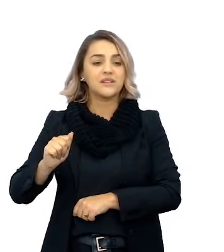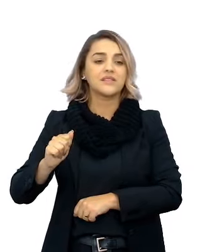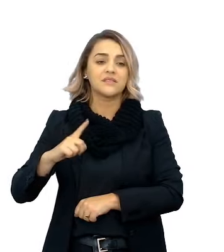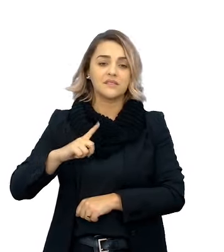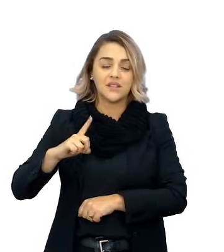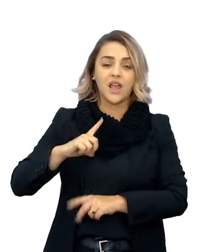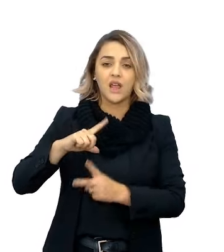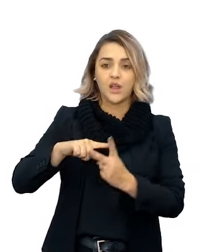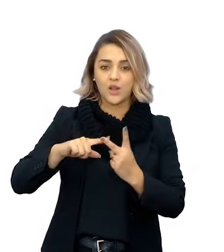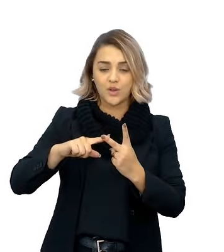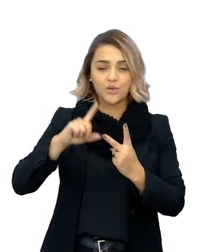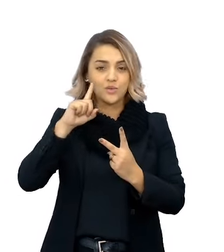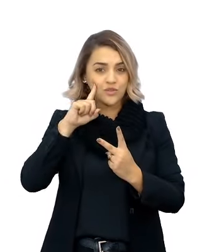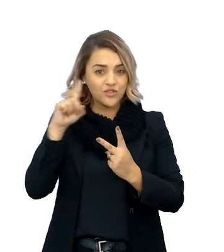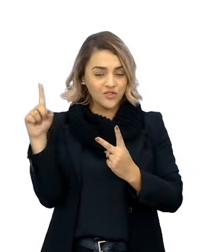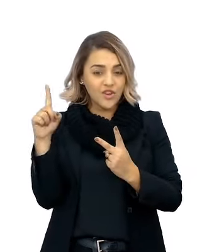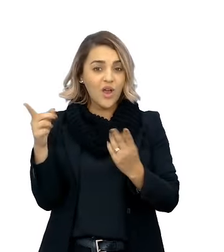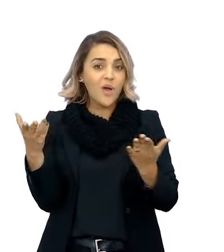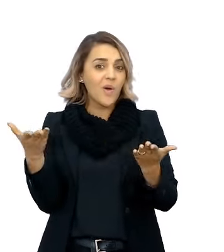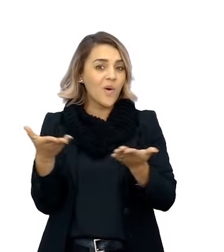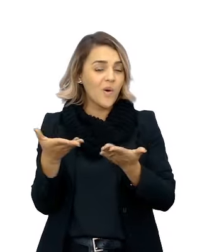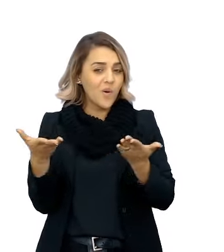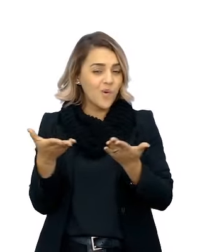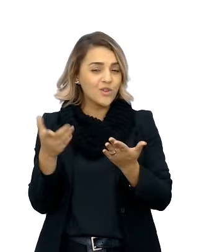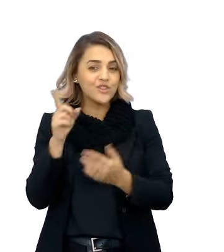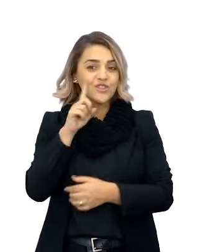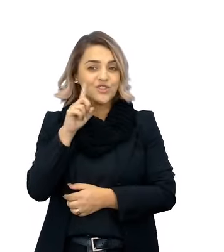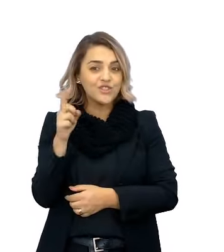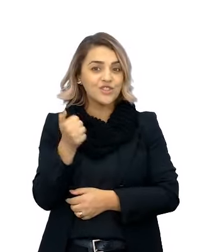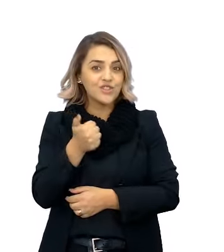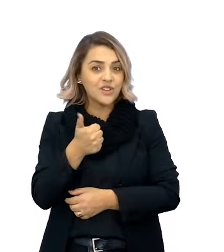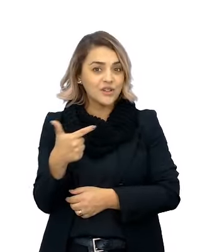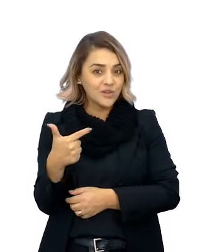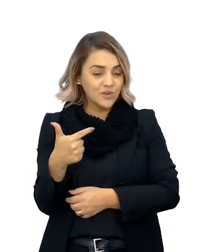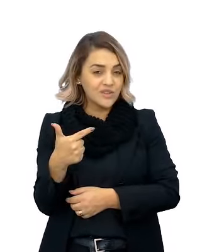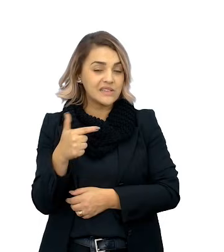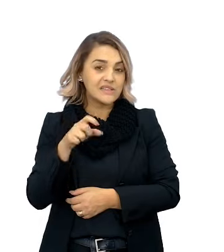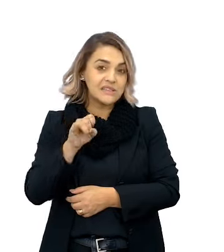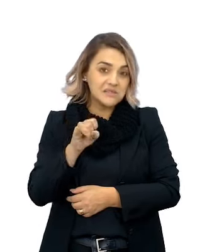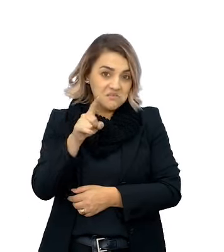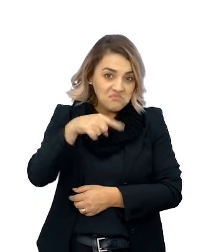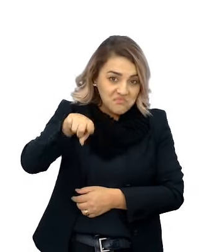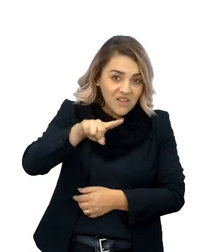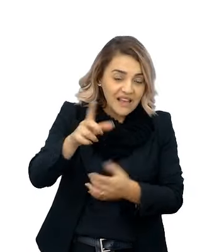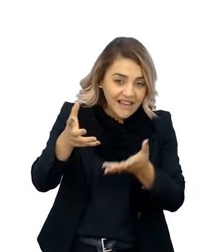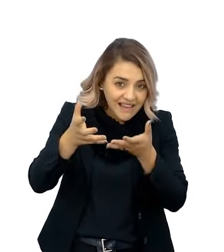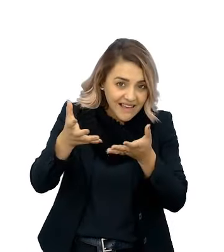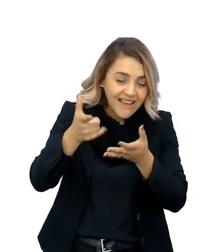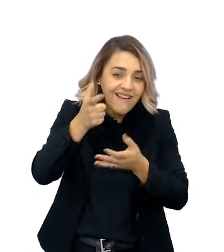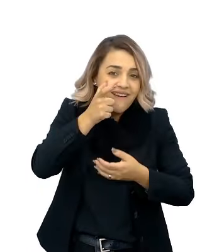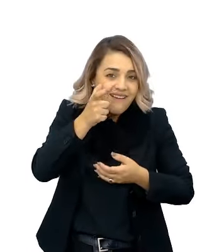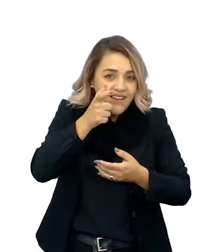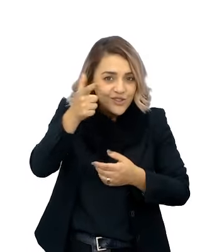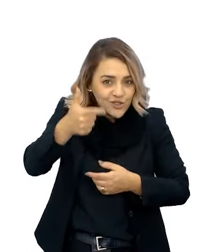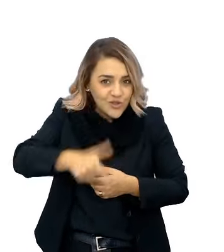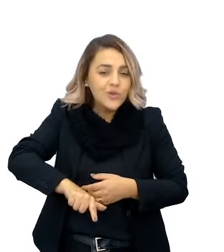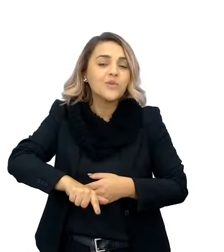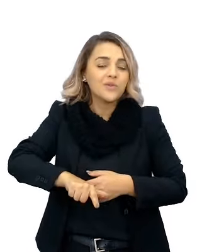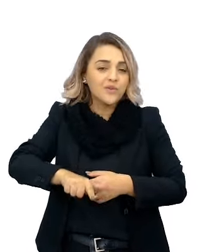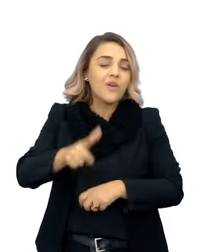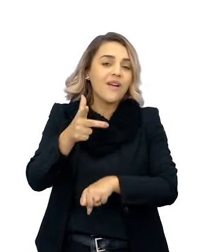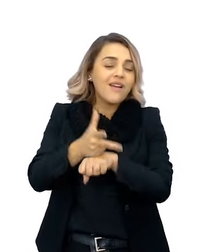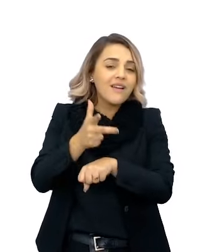E hoje a data é dia 12. Se vocês quiserem depois assistirem novamente essa